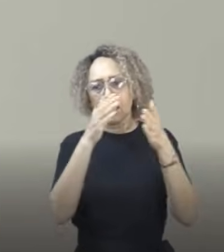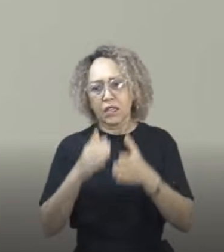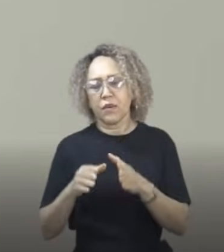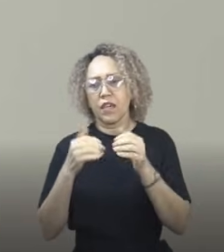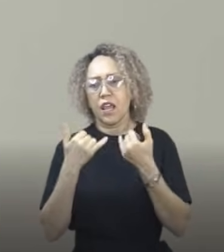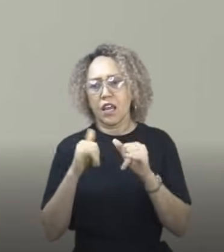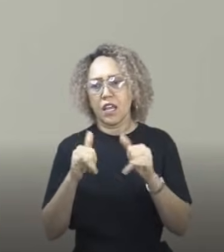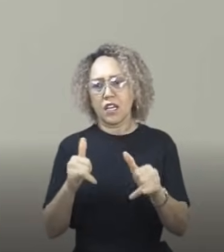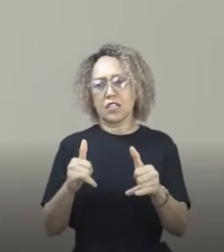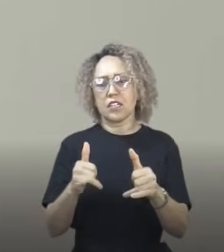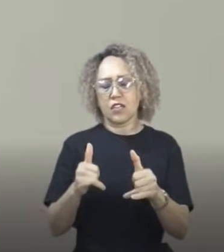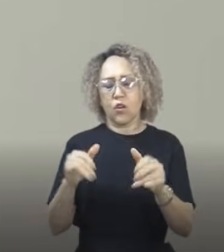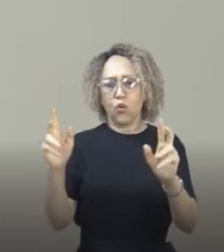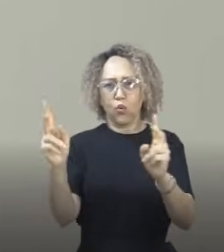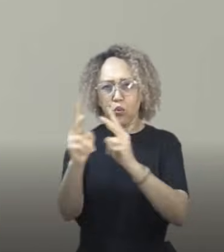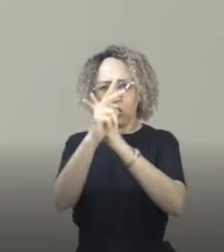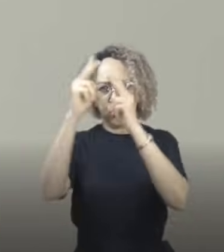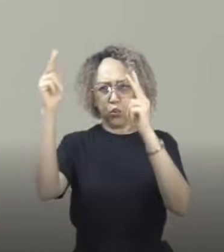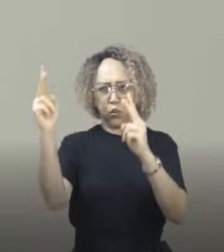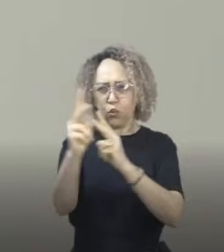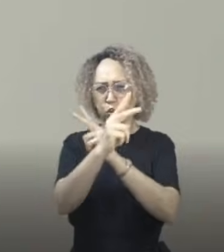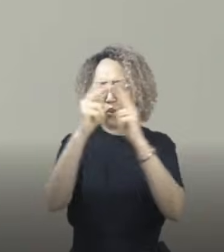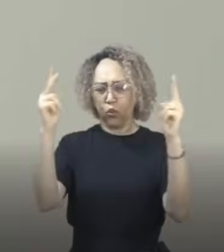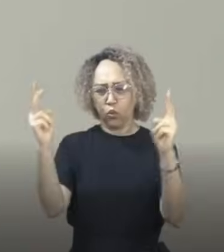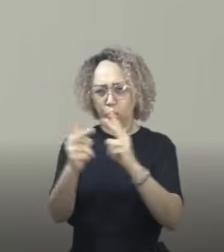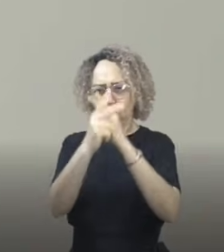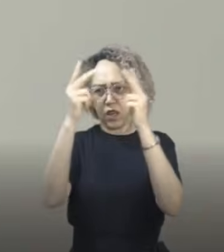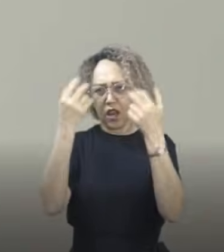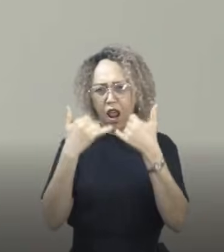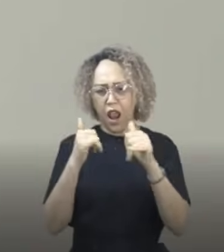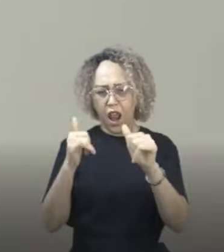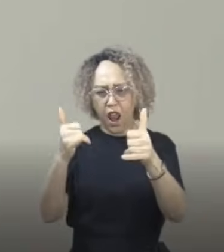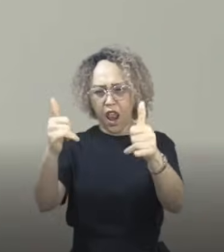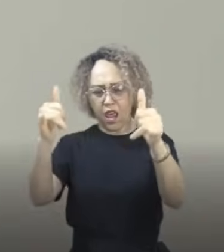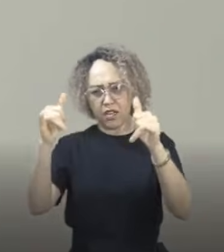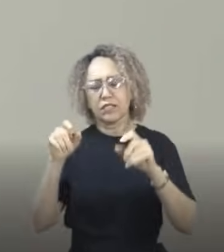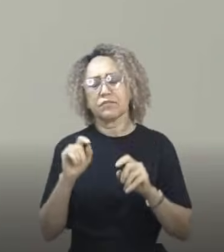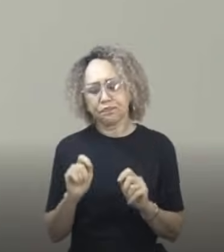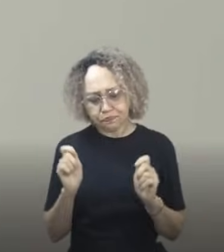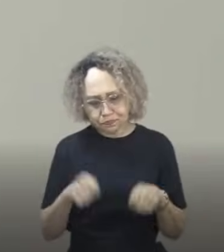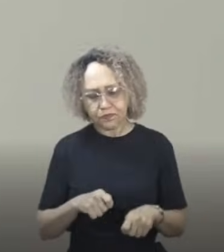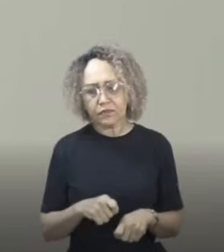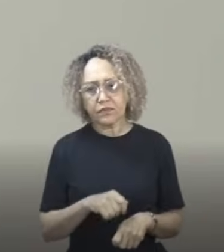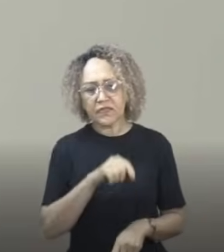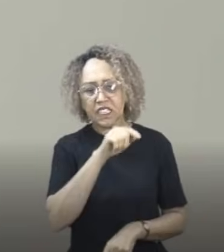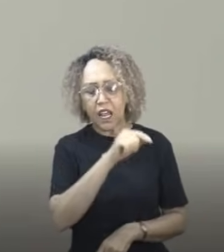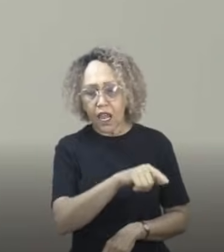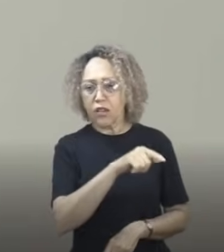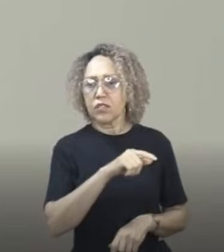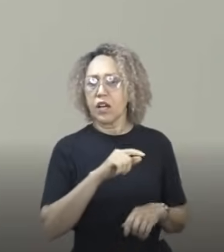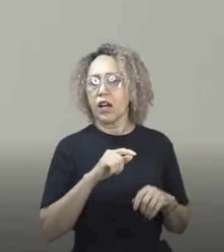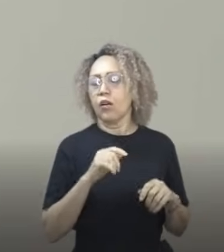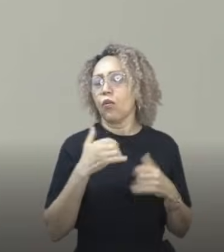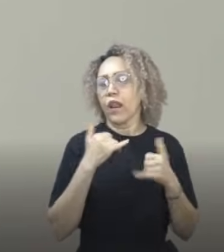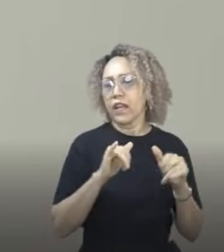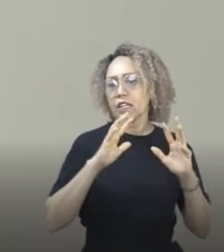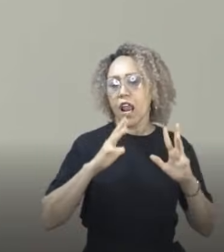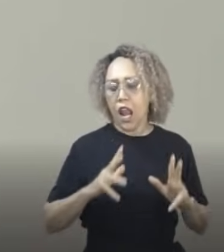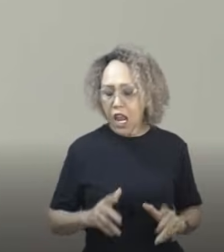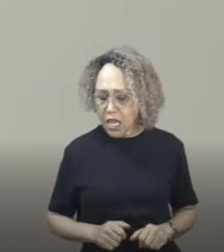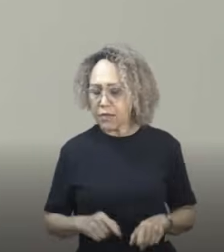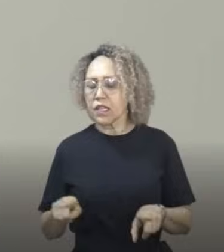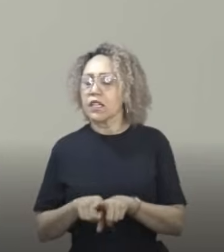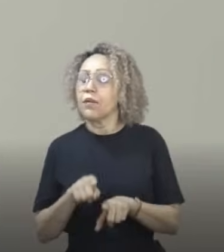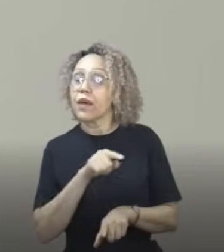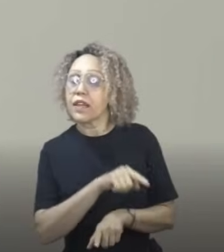energia eólica, dos ventos, né? E a partir daí o Brasil vai poder produzir hidrogênio verde que